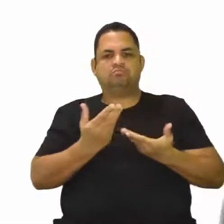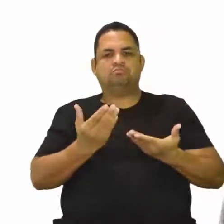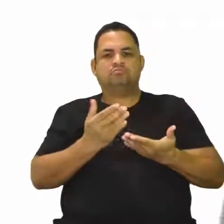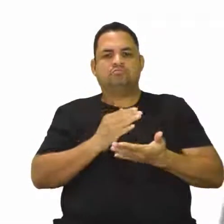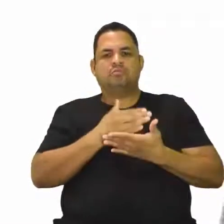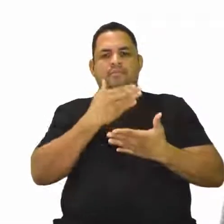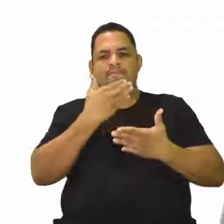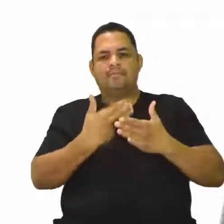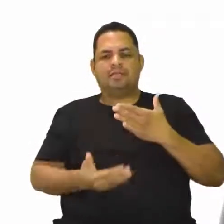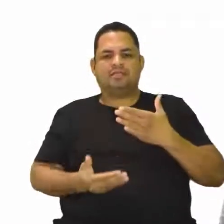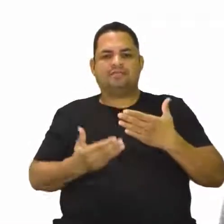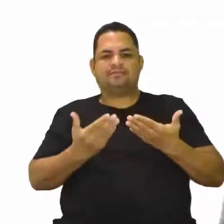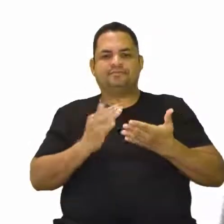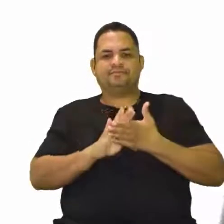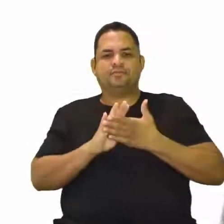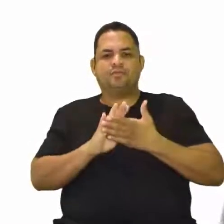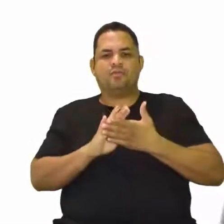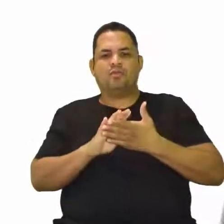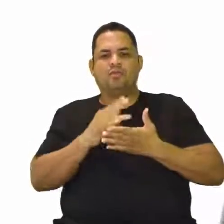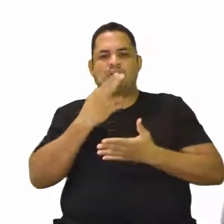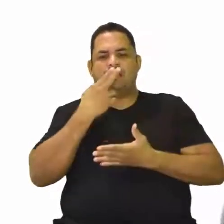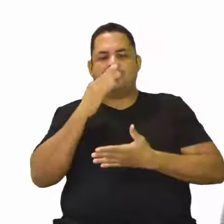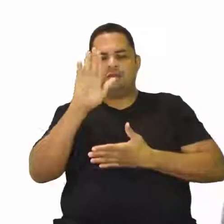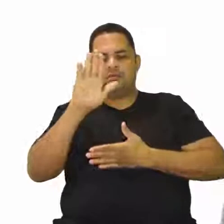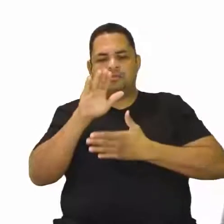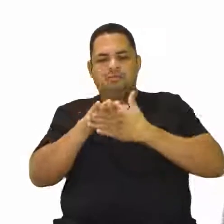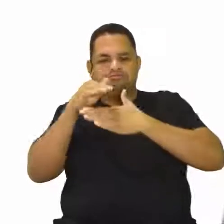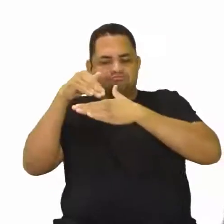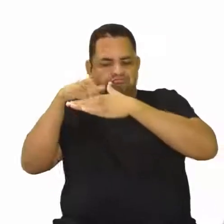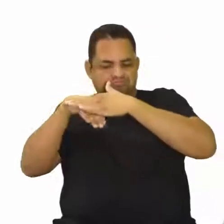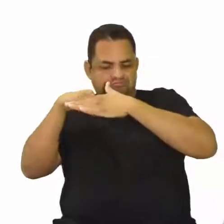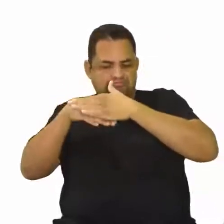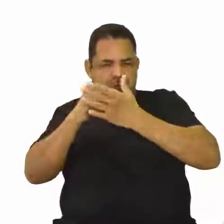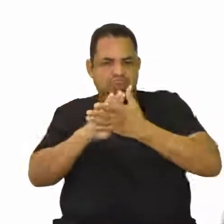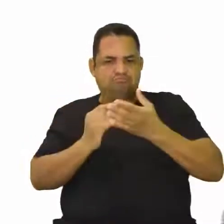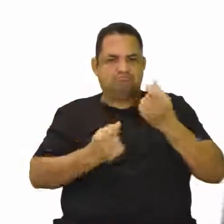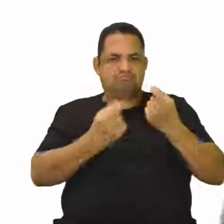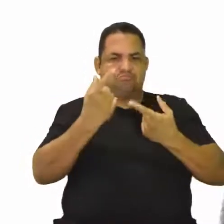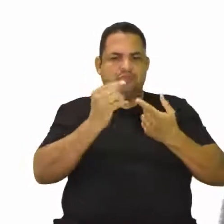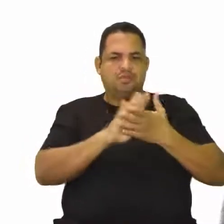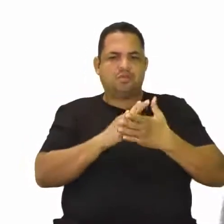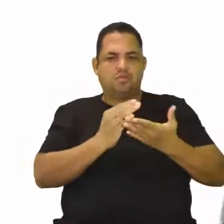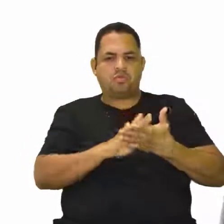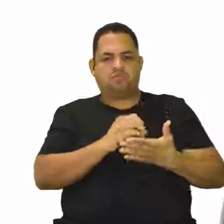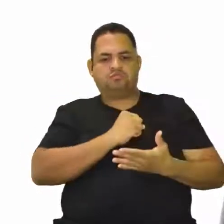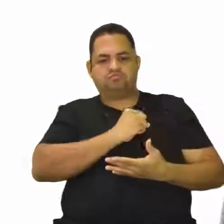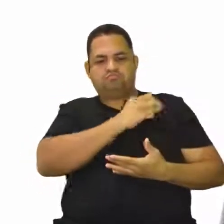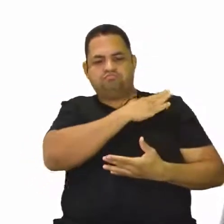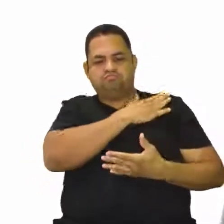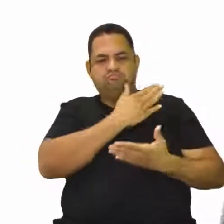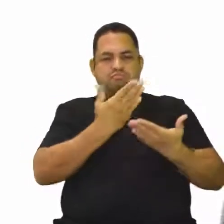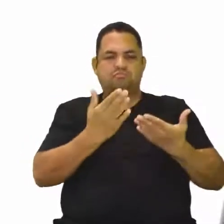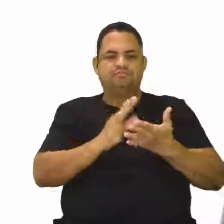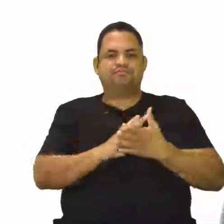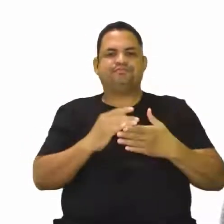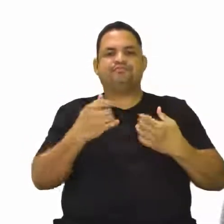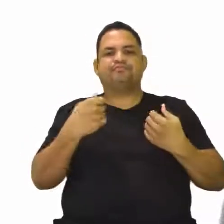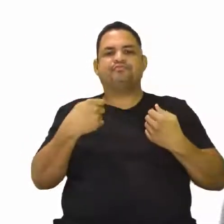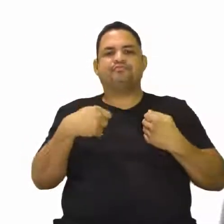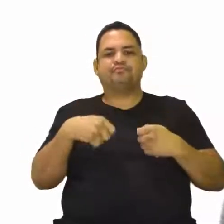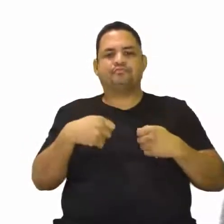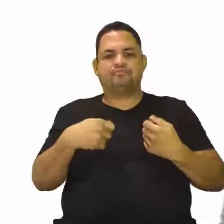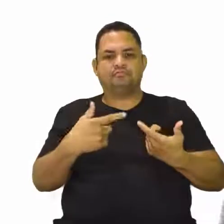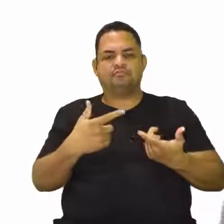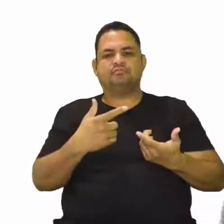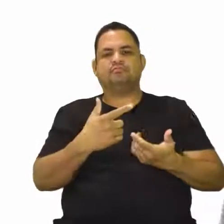qualquer um ritual estava escondido ele e mais alguns oficiais Então teve